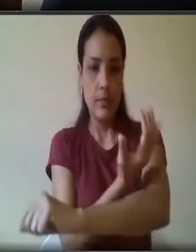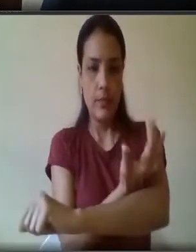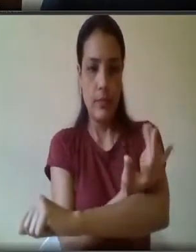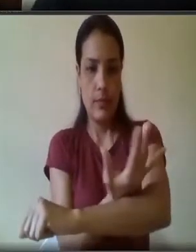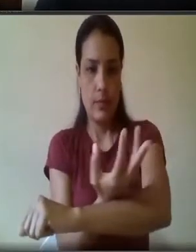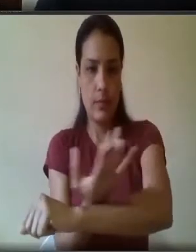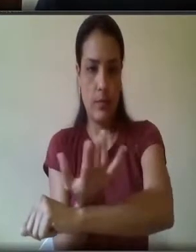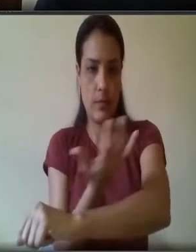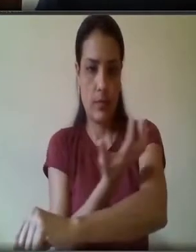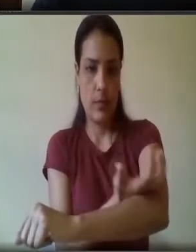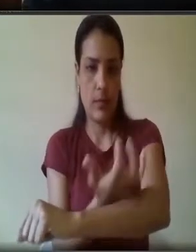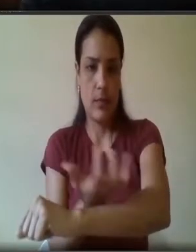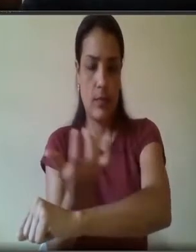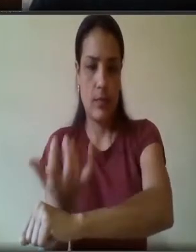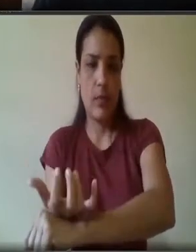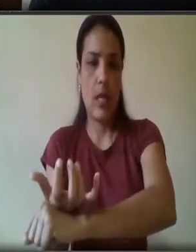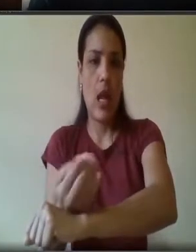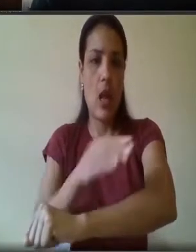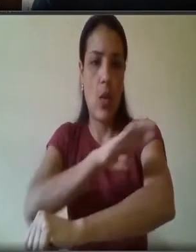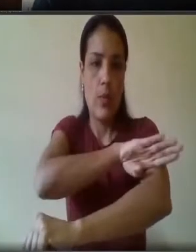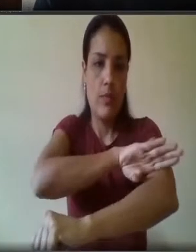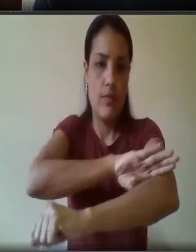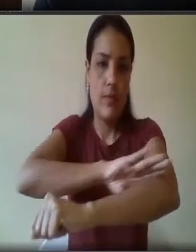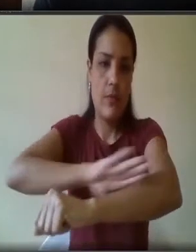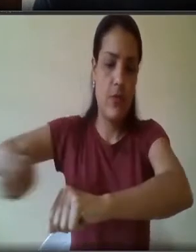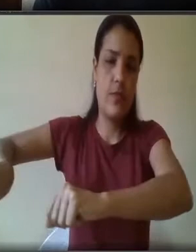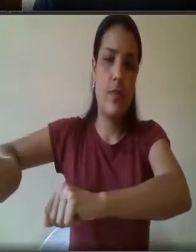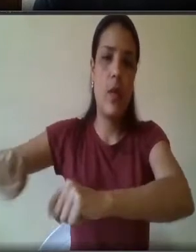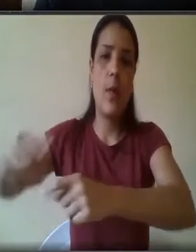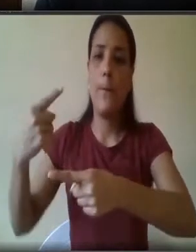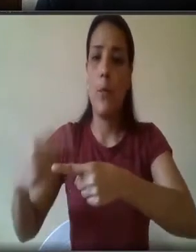agrícola. Tá? E aí,